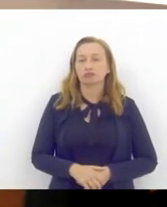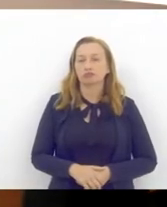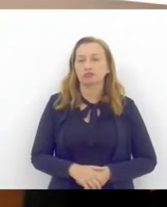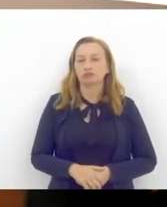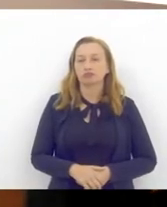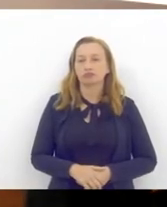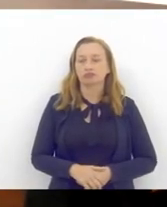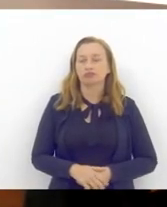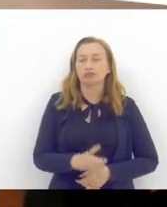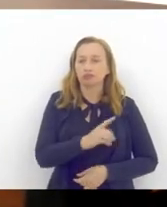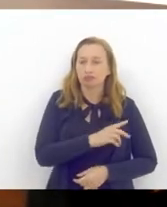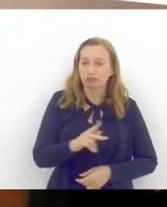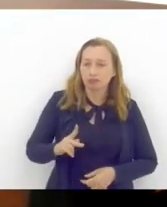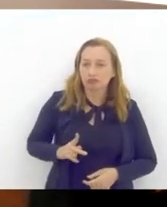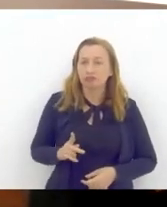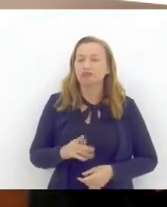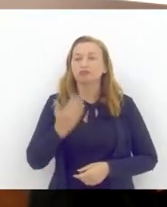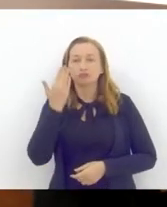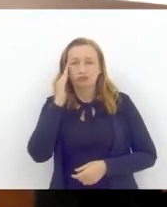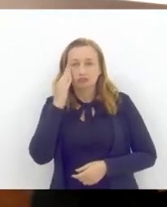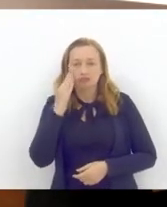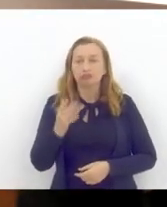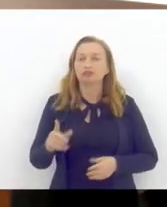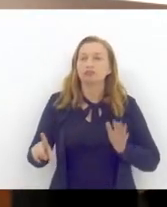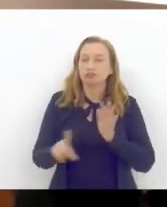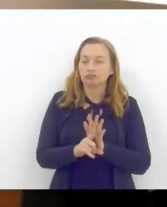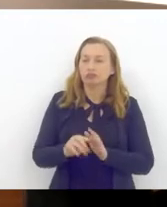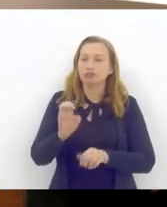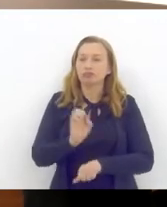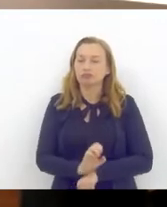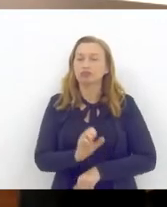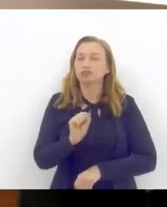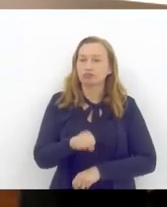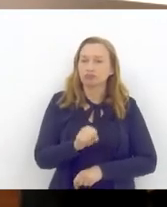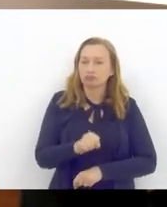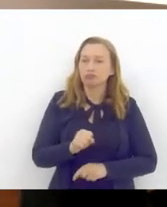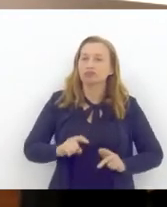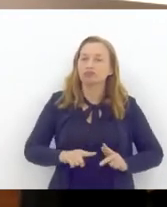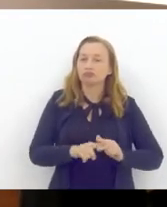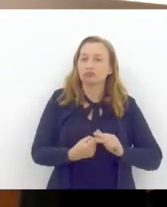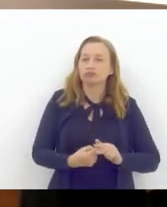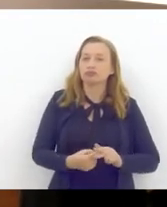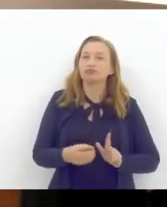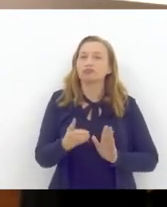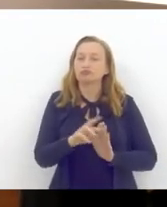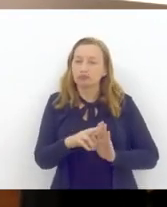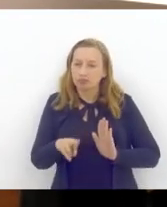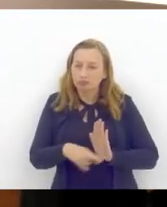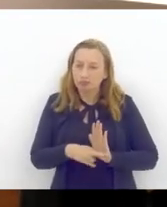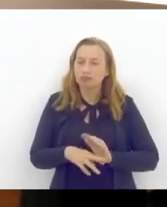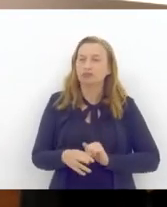a Defensoria Pública comunga desse entendimento de que a lei estadual deve, sim, regulamentar esses critérios.